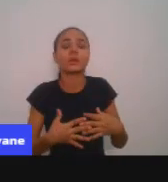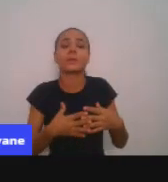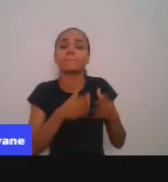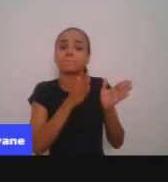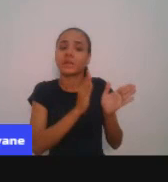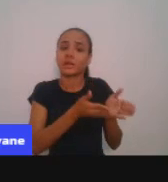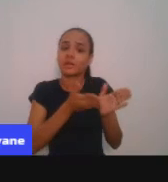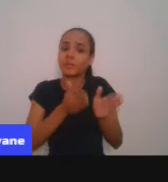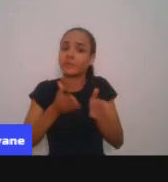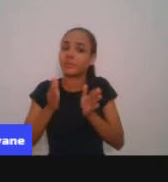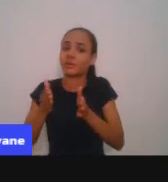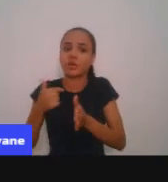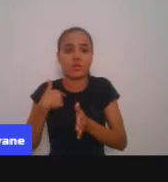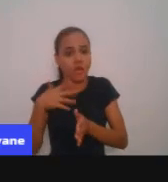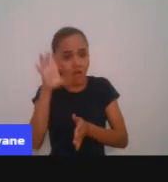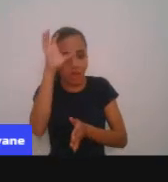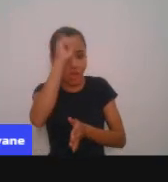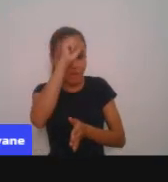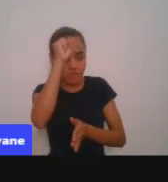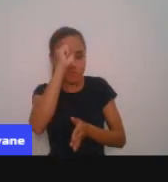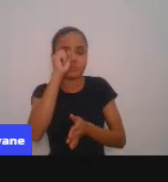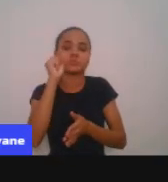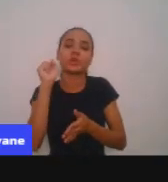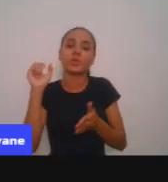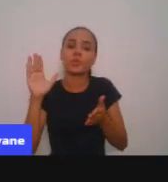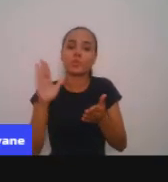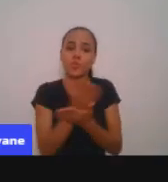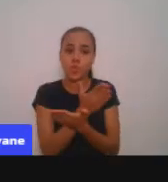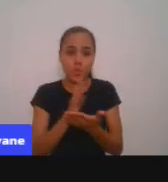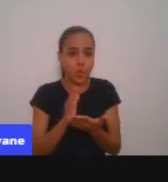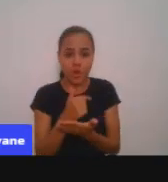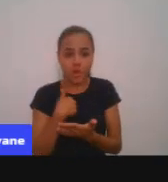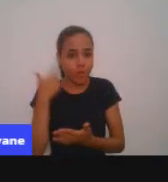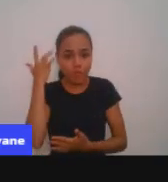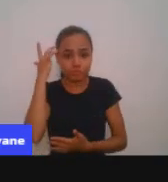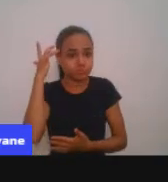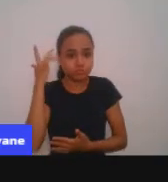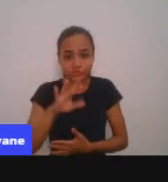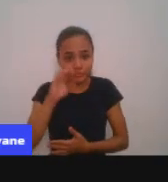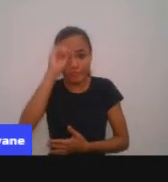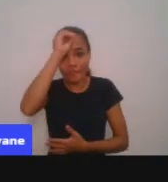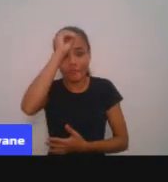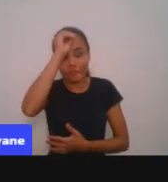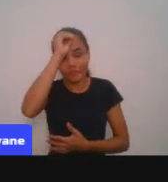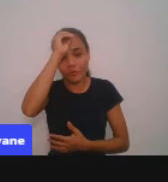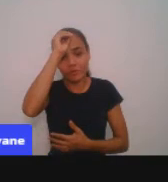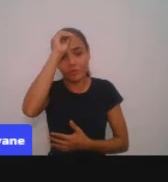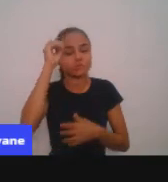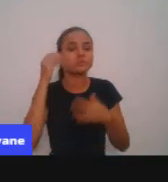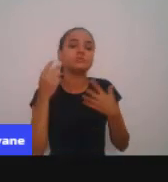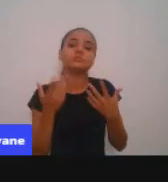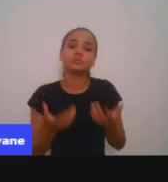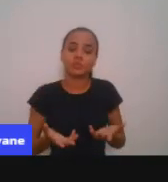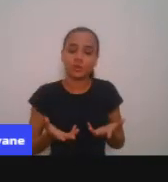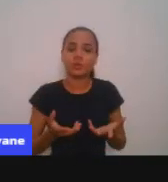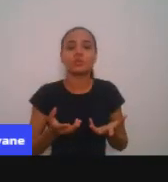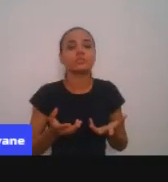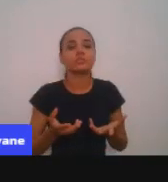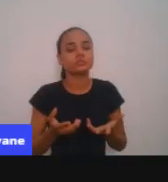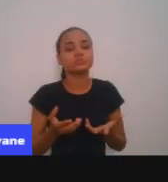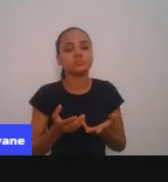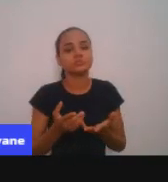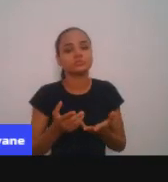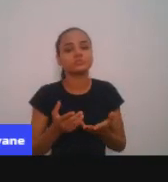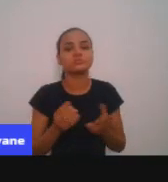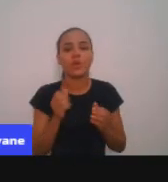coisas que eu não sabia, né? Mas seguindo os passos que são bem objetivos, que são rapidinhos, assim você aprende,